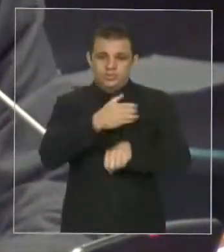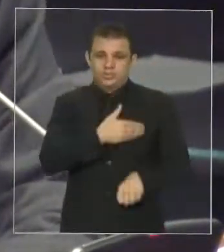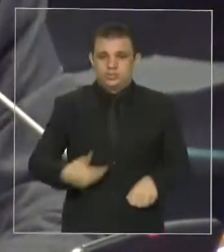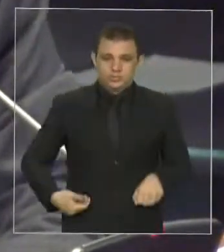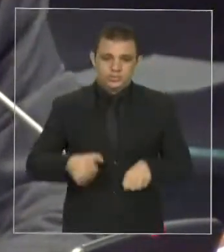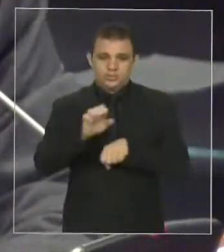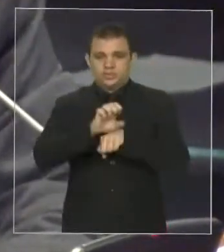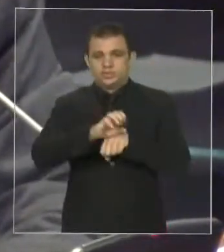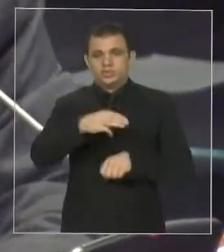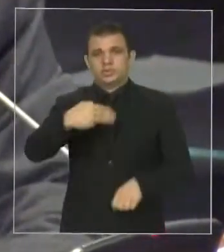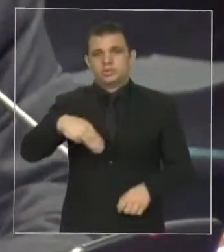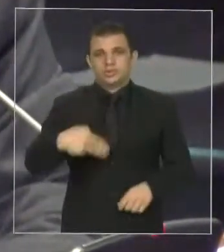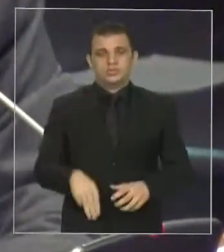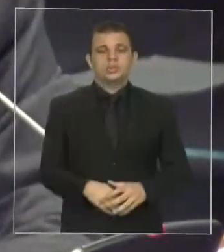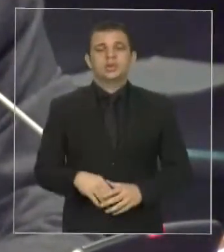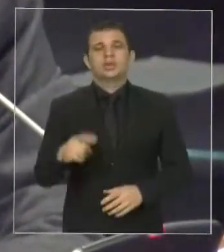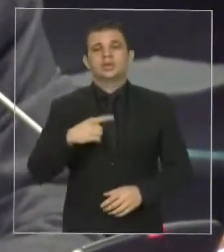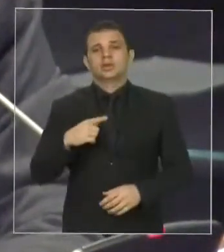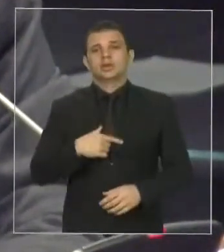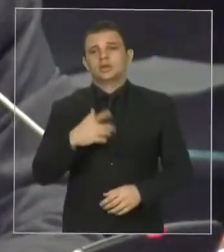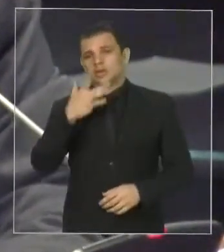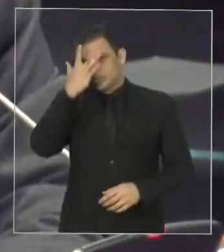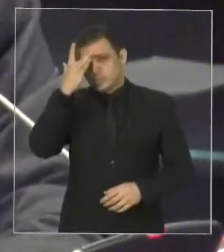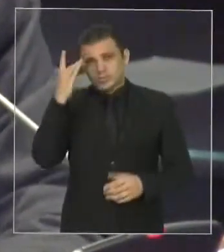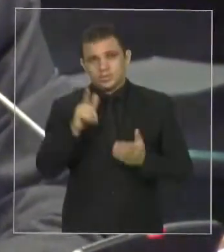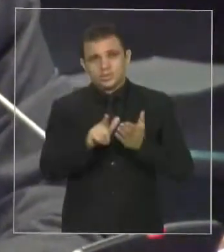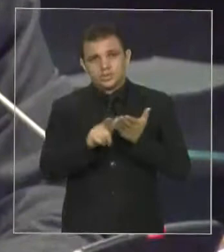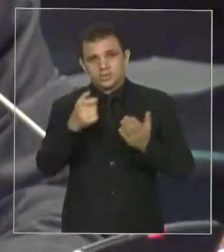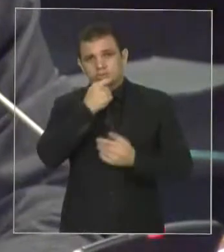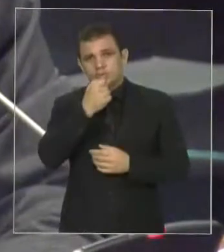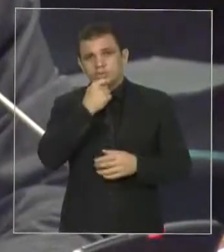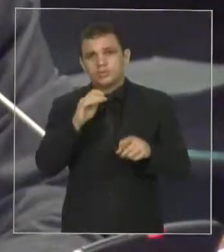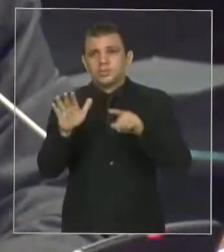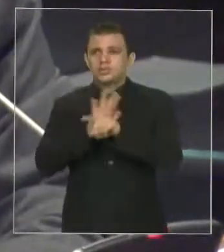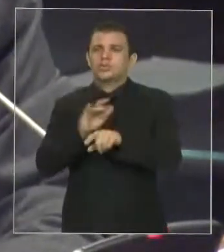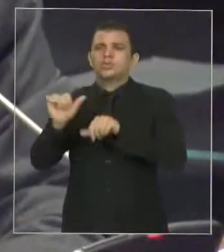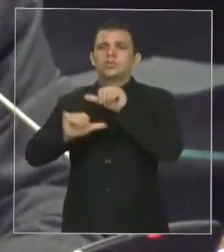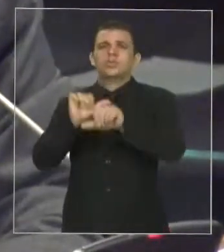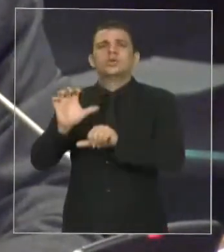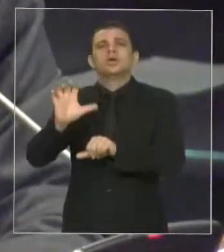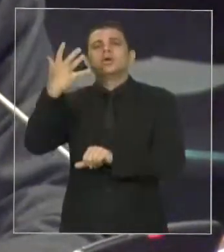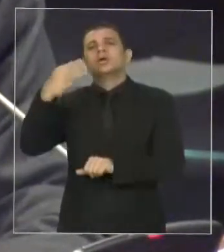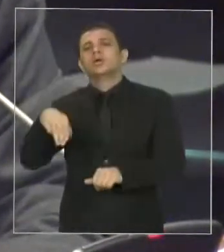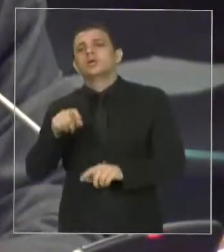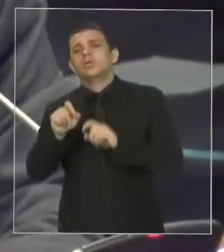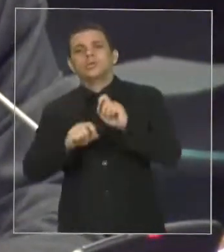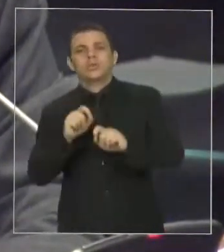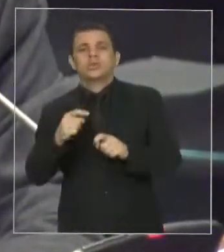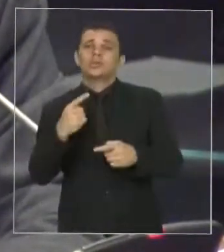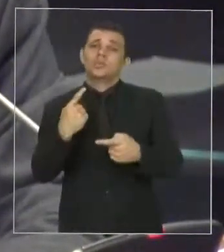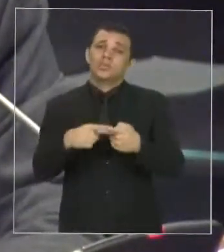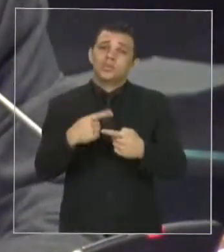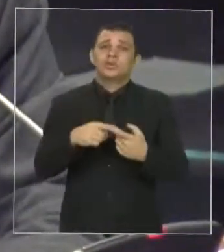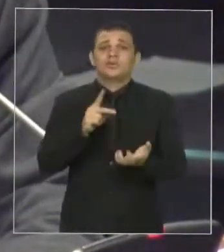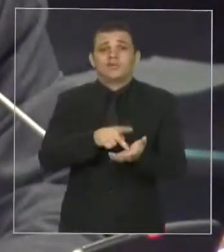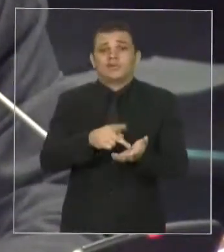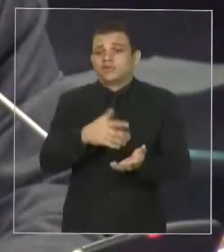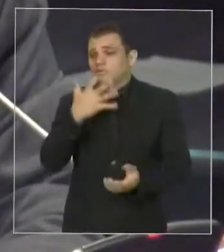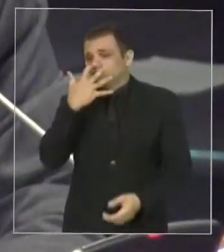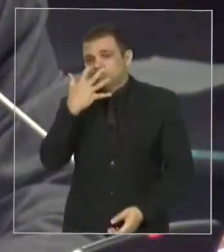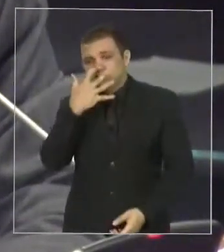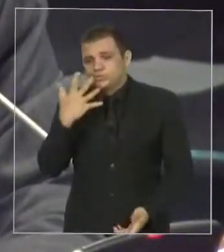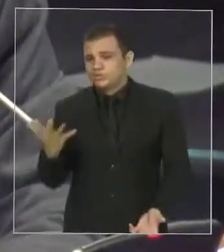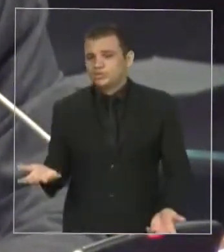um jornalista perguntar a mudança que está acontecendo no Maranhão é porque realmente não acompanha ou